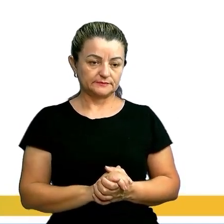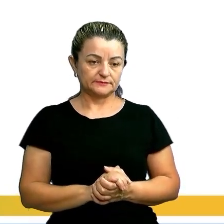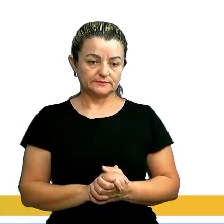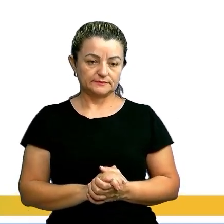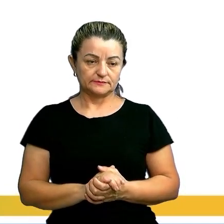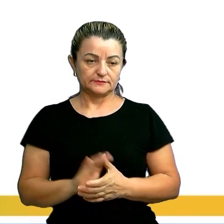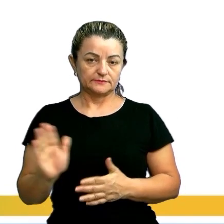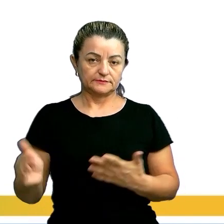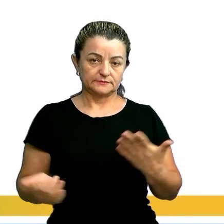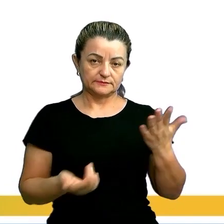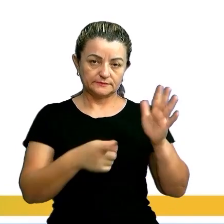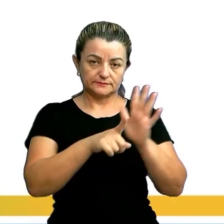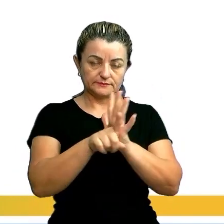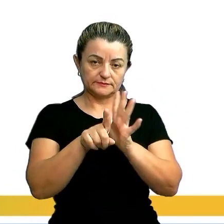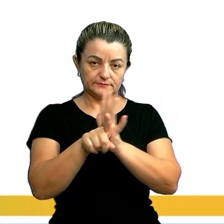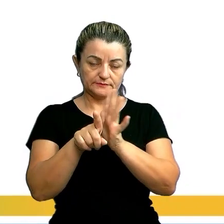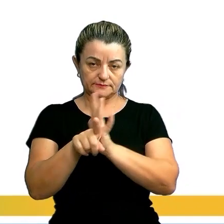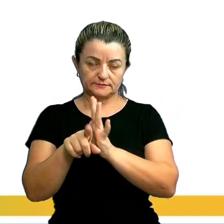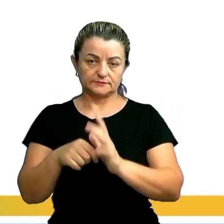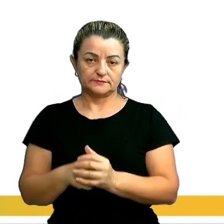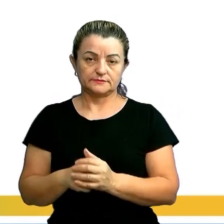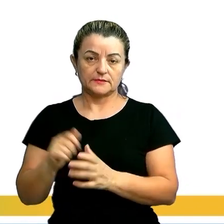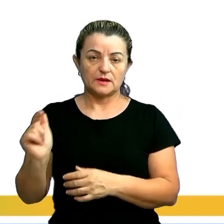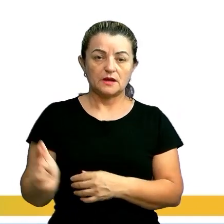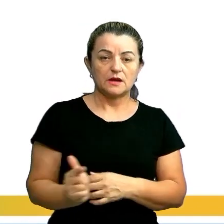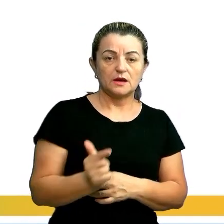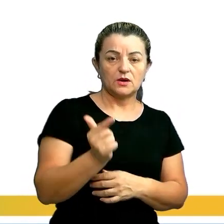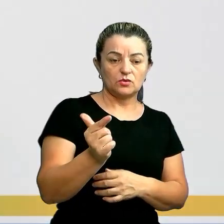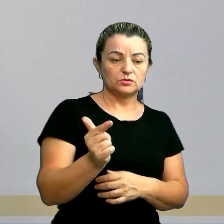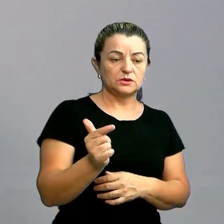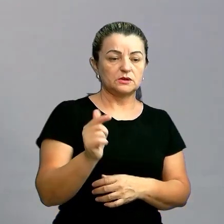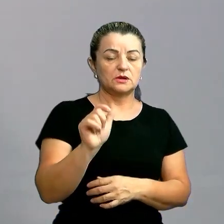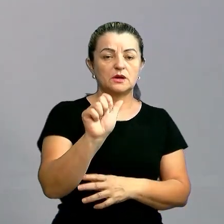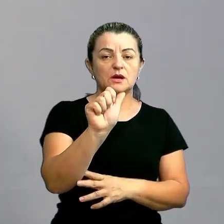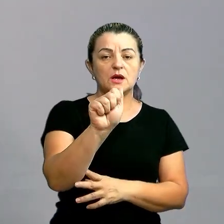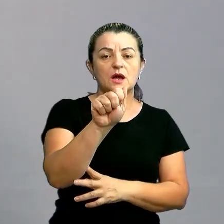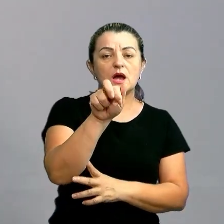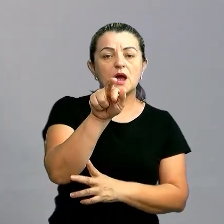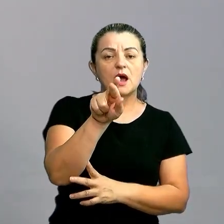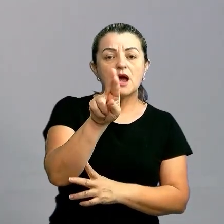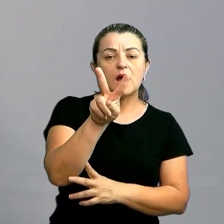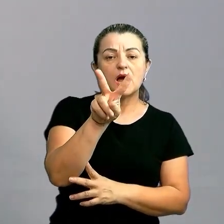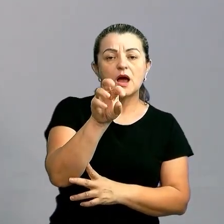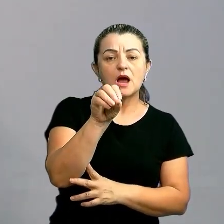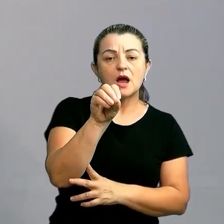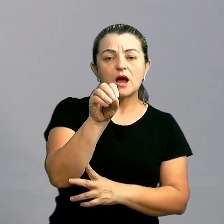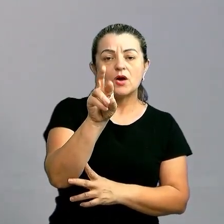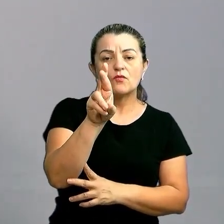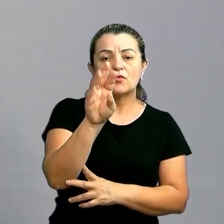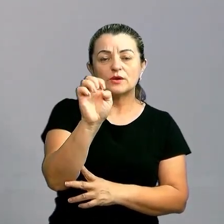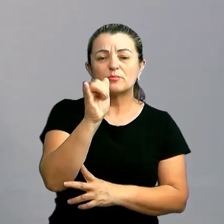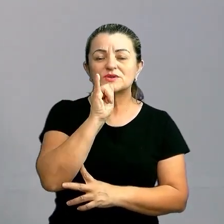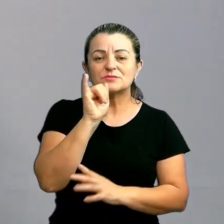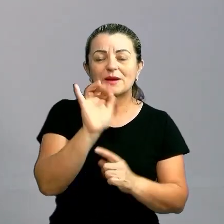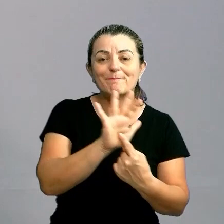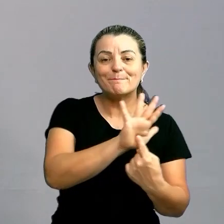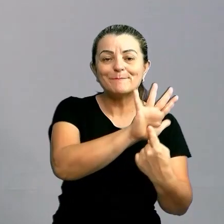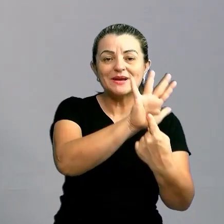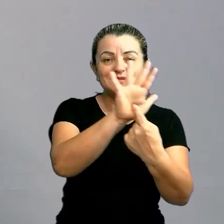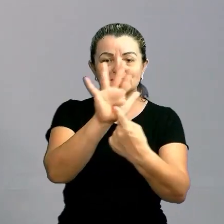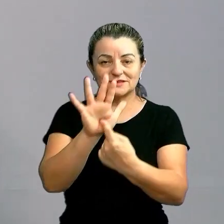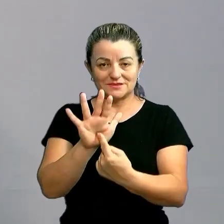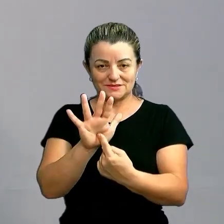A próxima questão é uma outra árvore filogenética. É muito comum no Enem, é muito